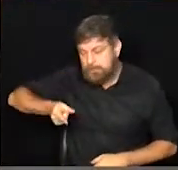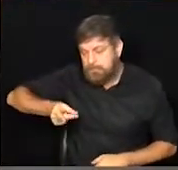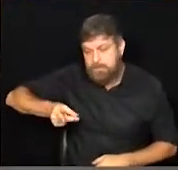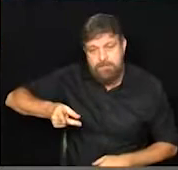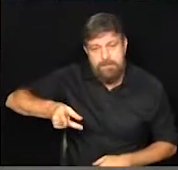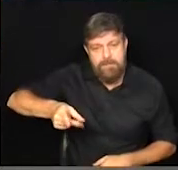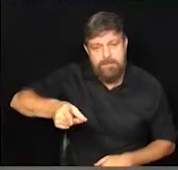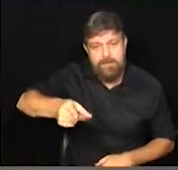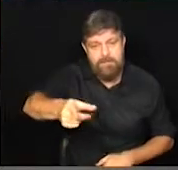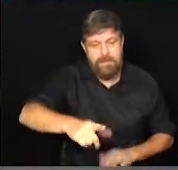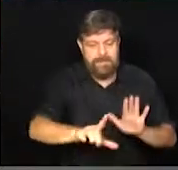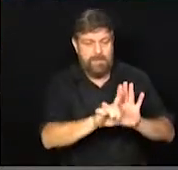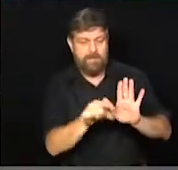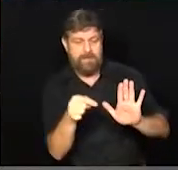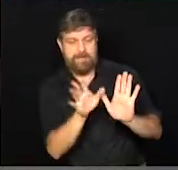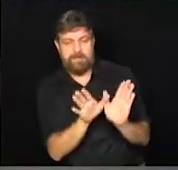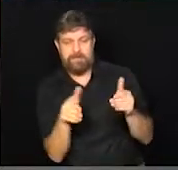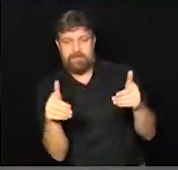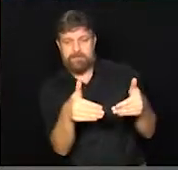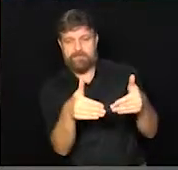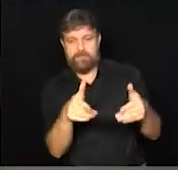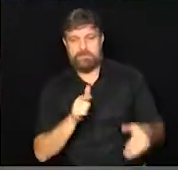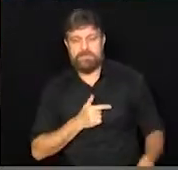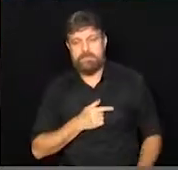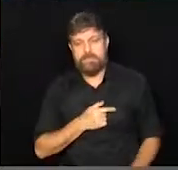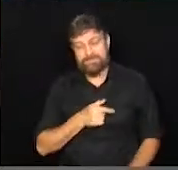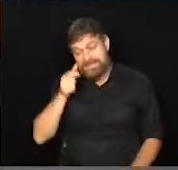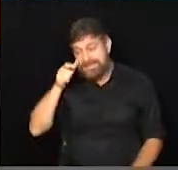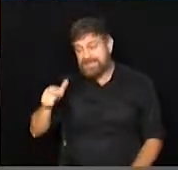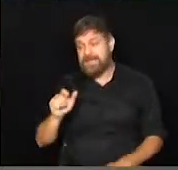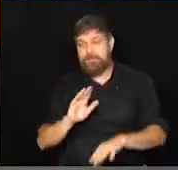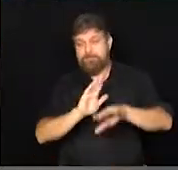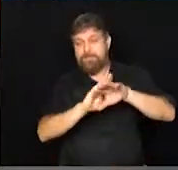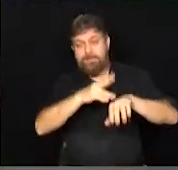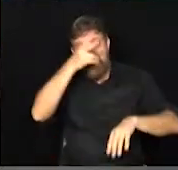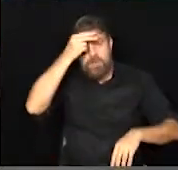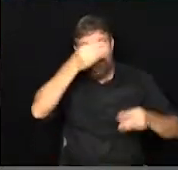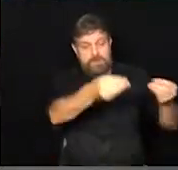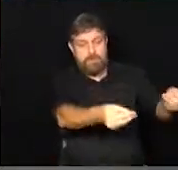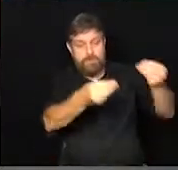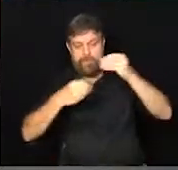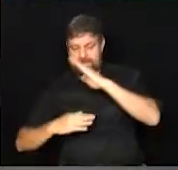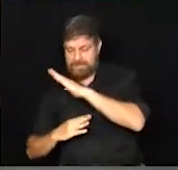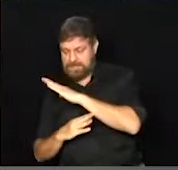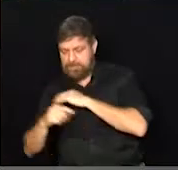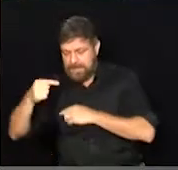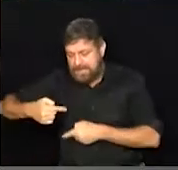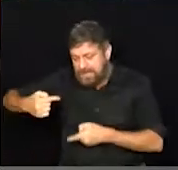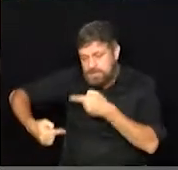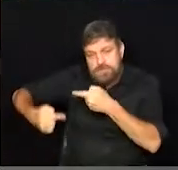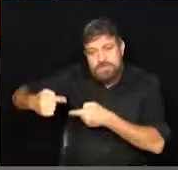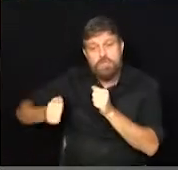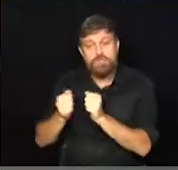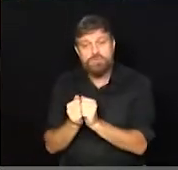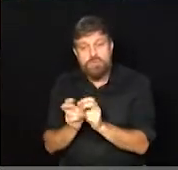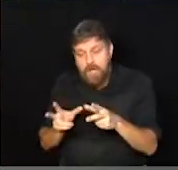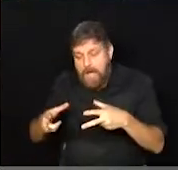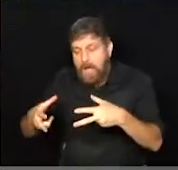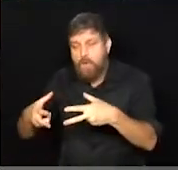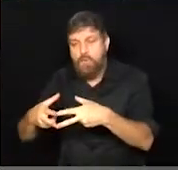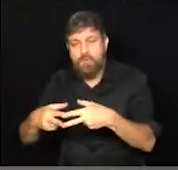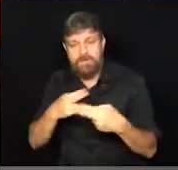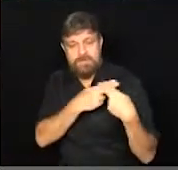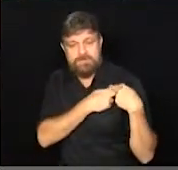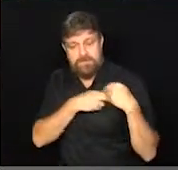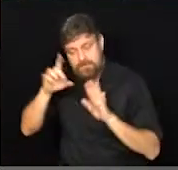muito mais interessante que o Executivo encaminhasse para essa casa, até para que a gente pudesse dialogar, e dialogasse com a própria Comissão da Mulher